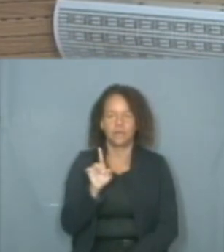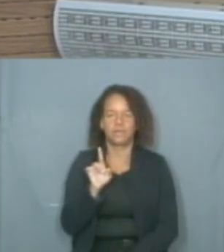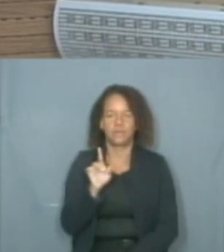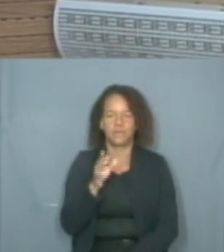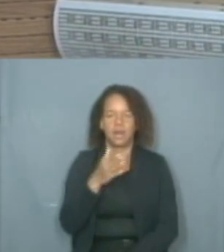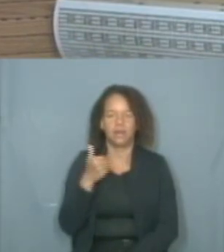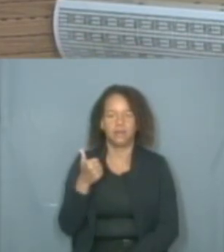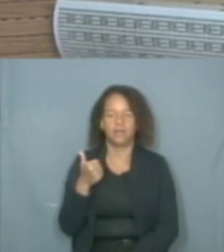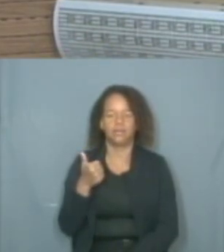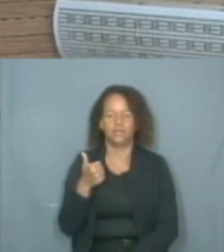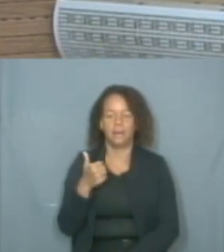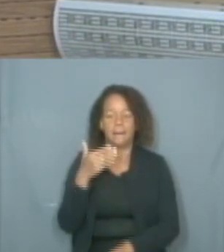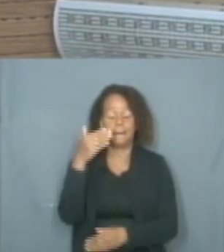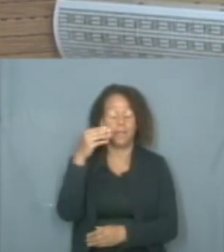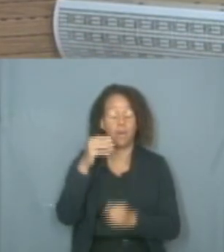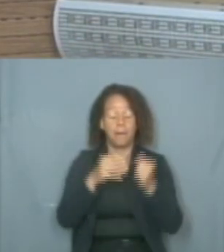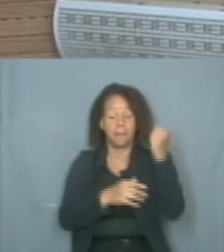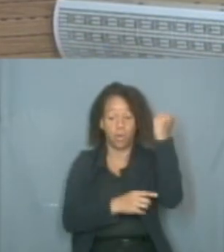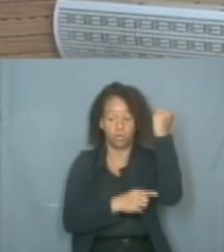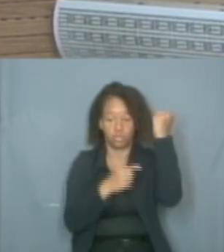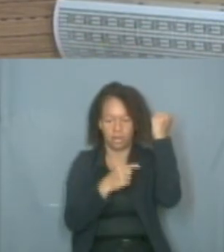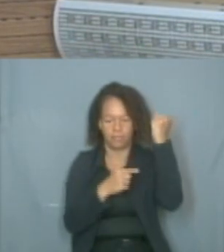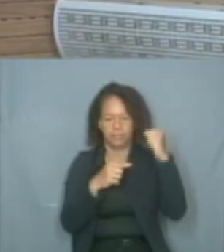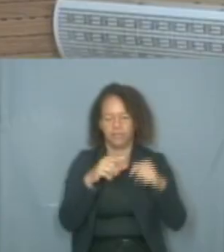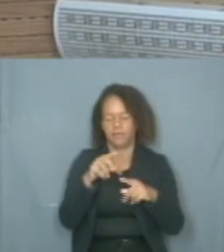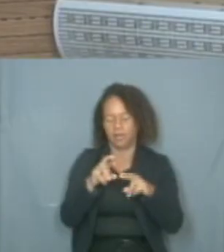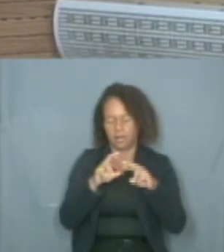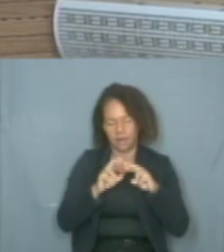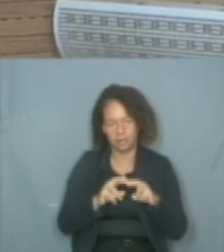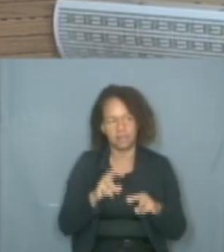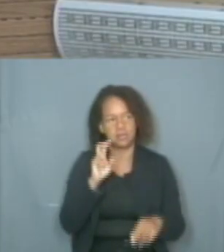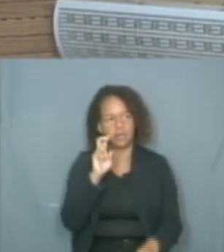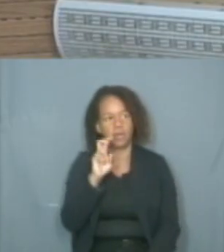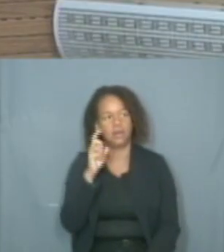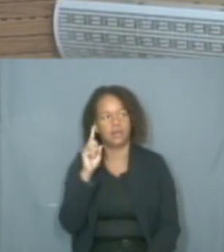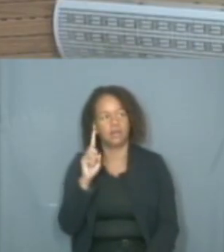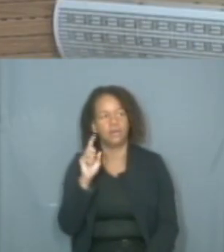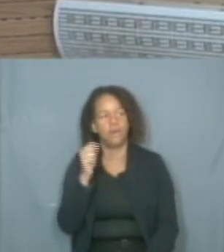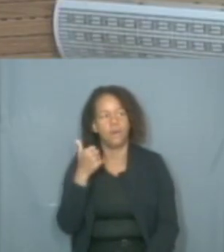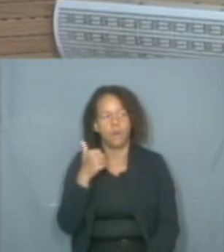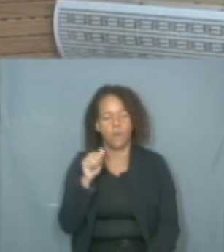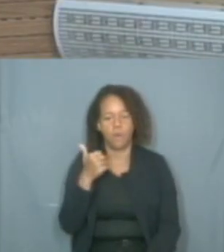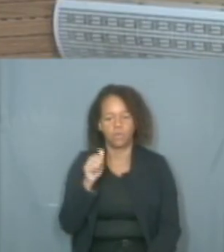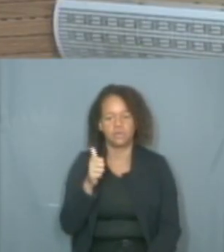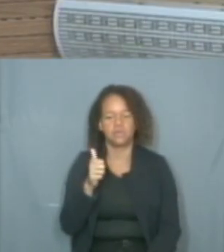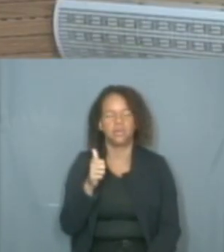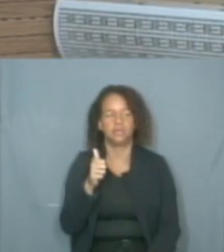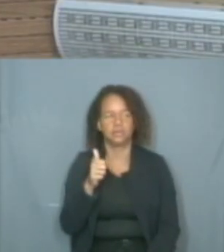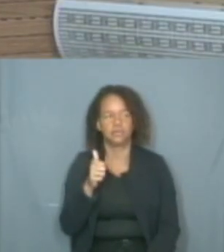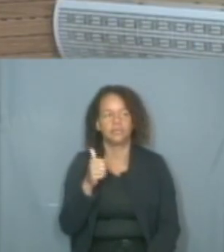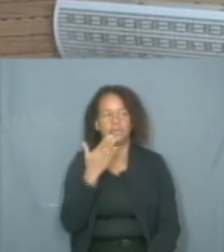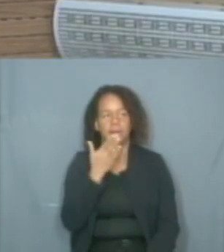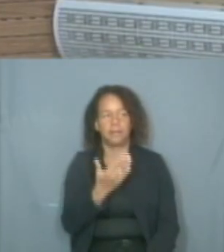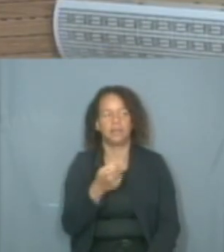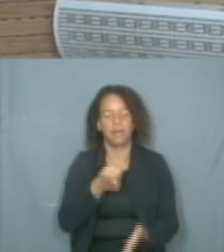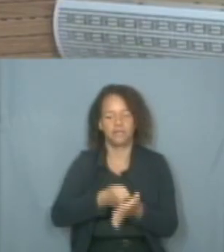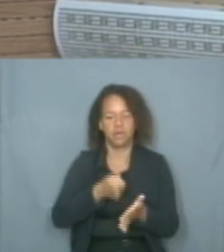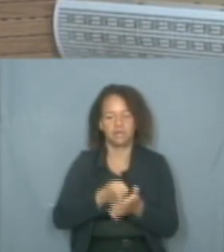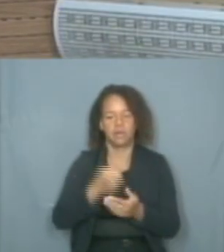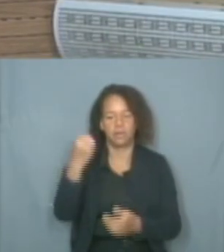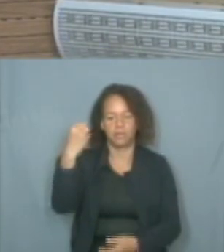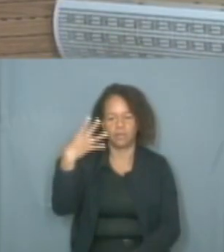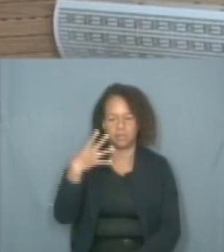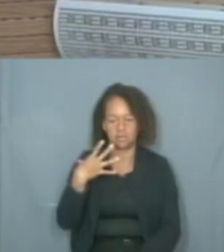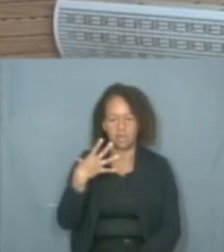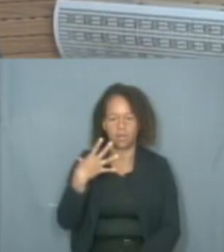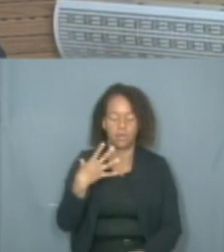dos postes. Veja, o requerimento 5111 traz aqui uma indicação para reforçar a iluminação, ora